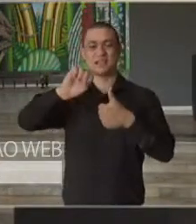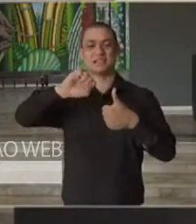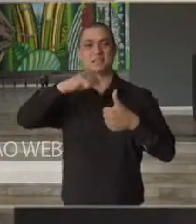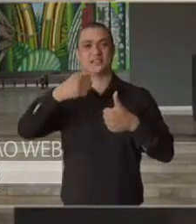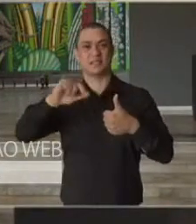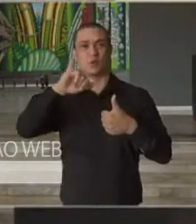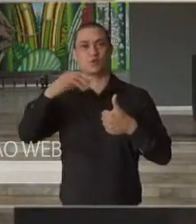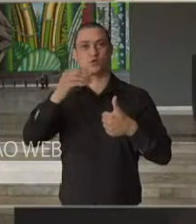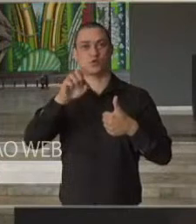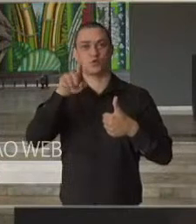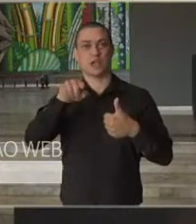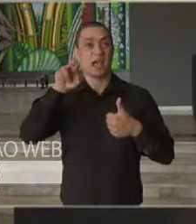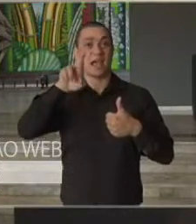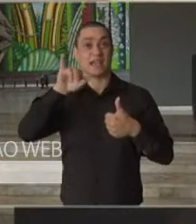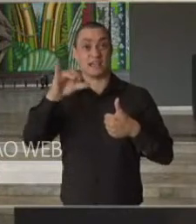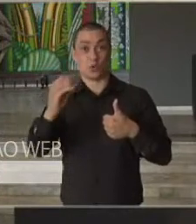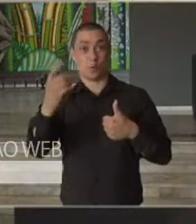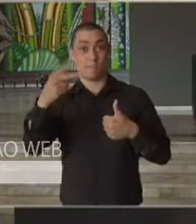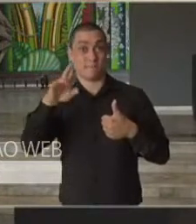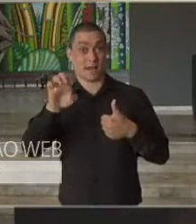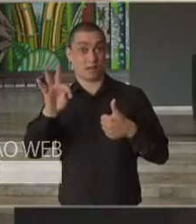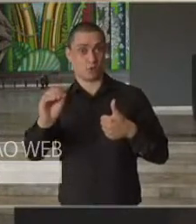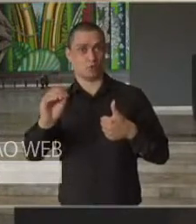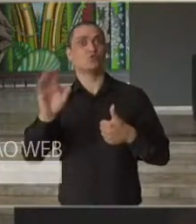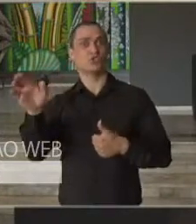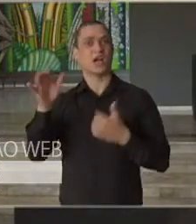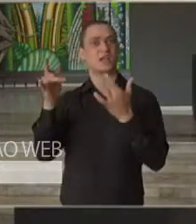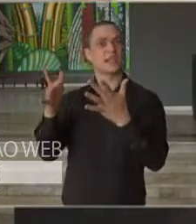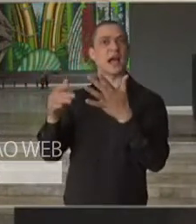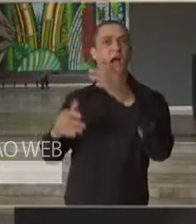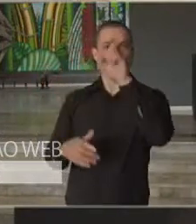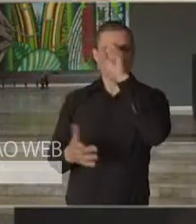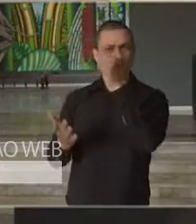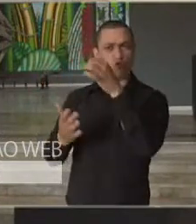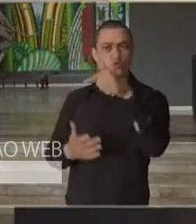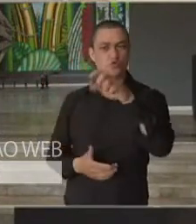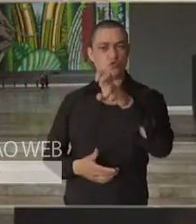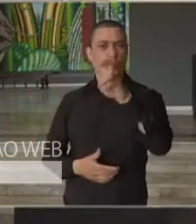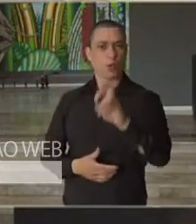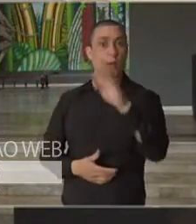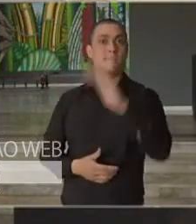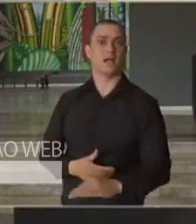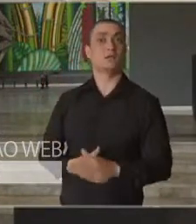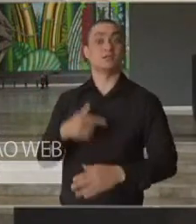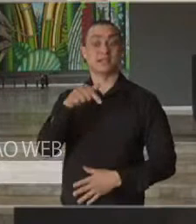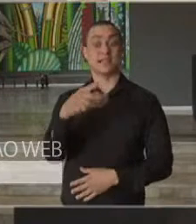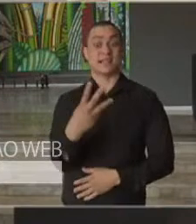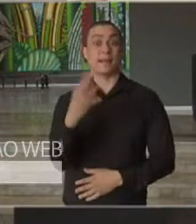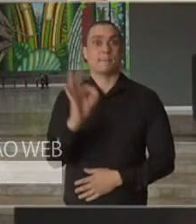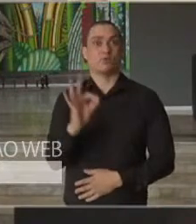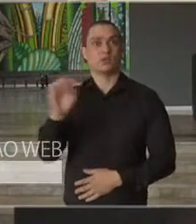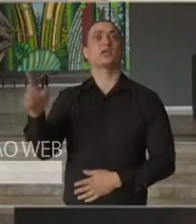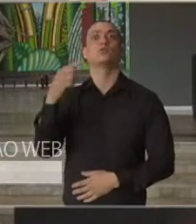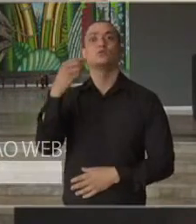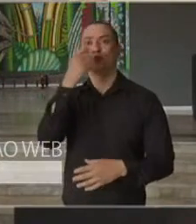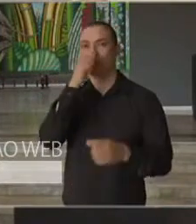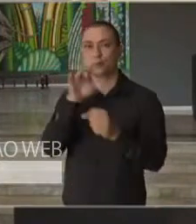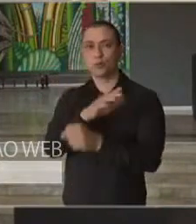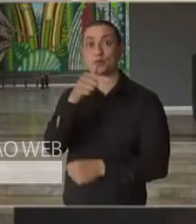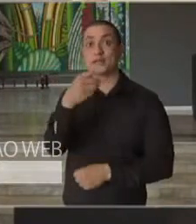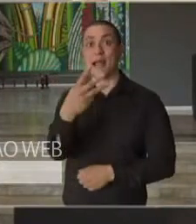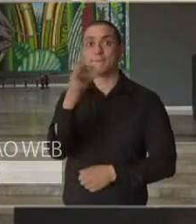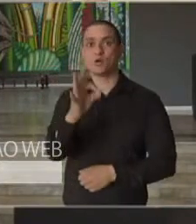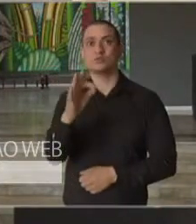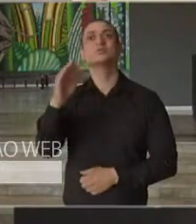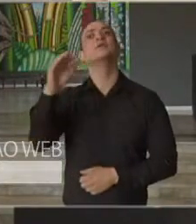Preto, nós já chegamos numa ocupação abaixo de 75%, está ali 73% de ocupação, portanto, a região